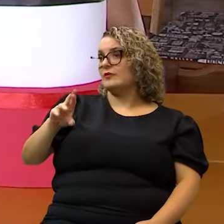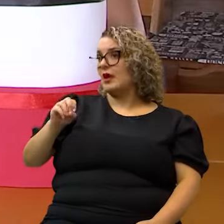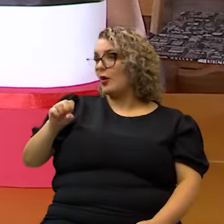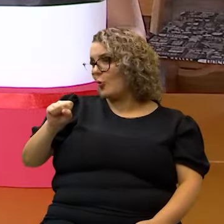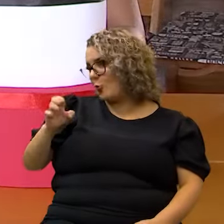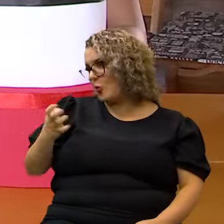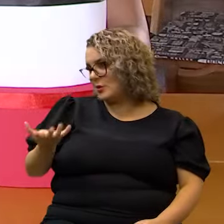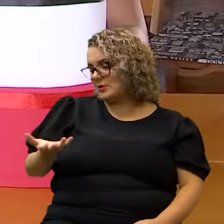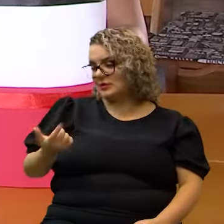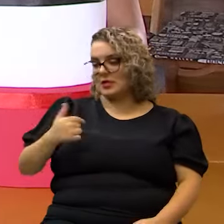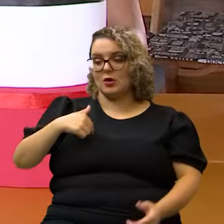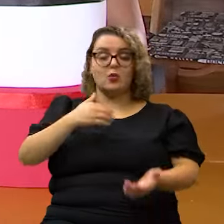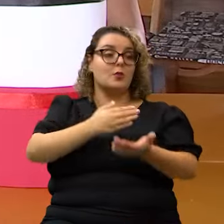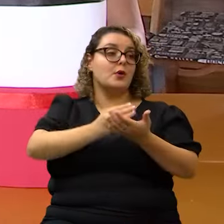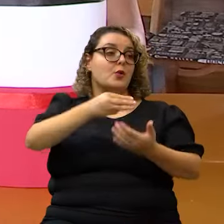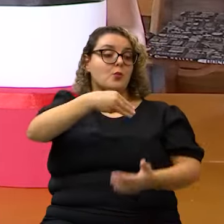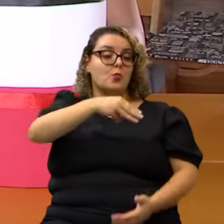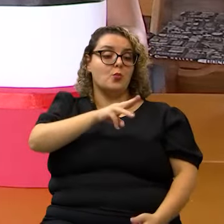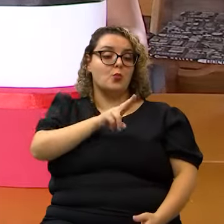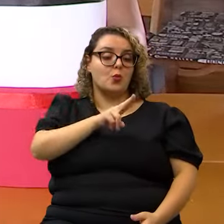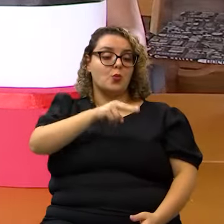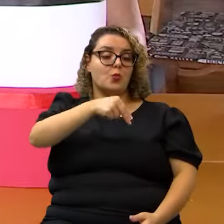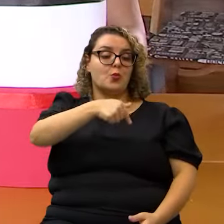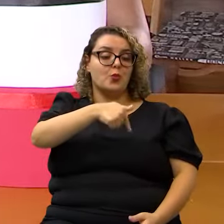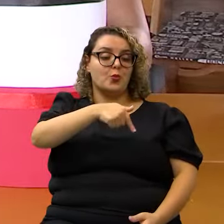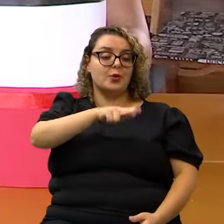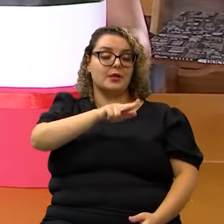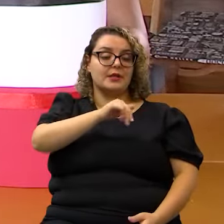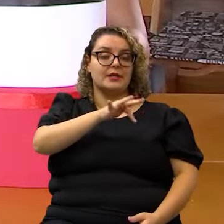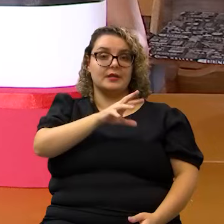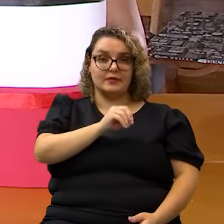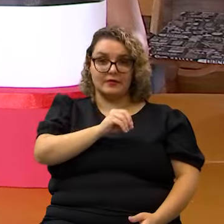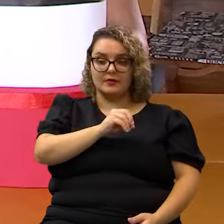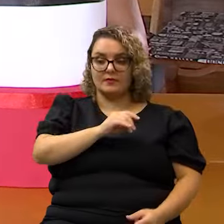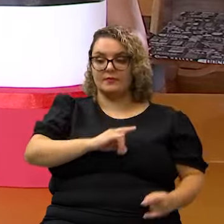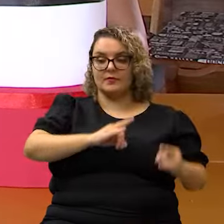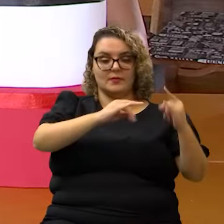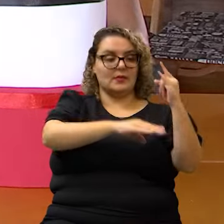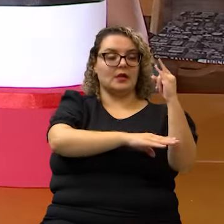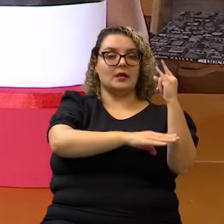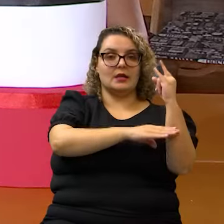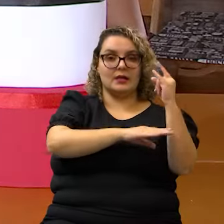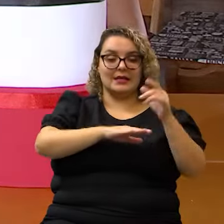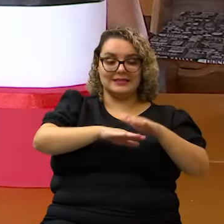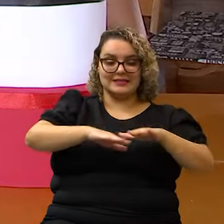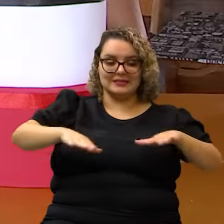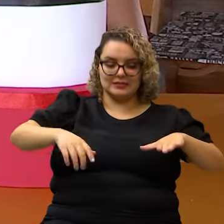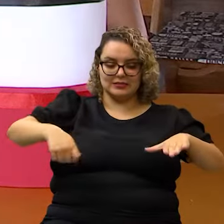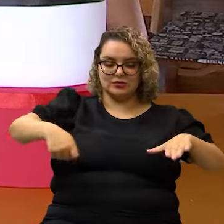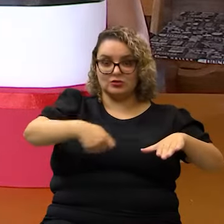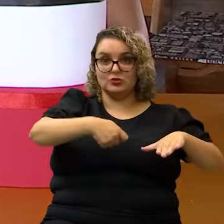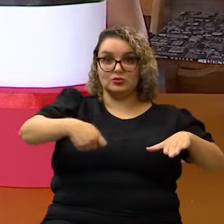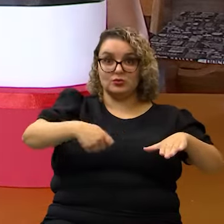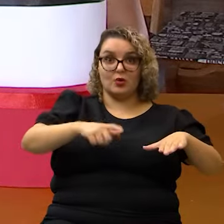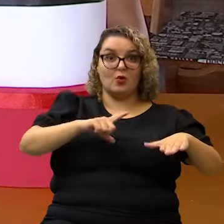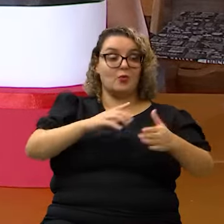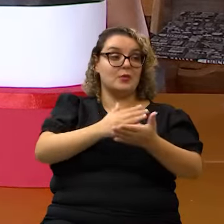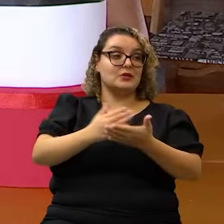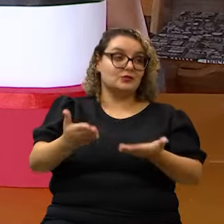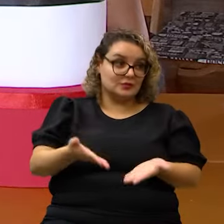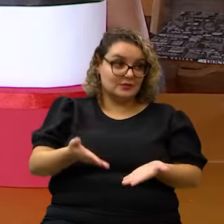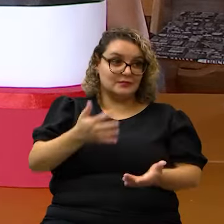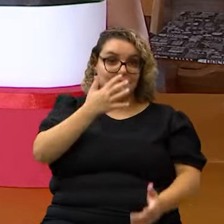É assim, eu comecei meu muquifo, na verdade, no quarto de apartamento, em cima de uma tábua de passar, pra vocês terem uma